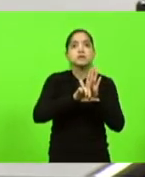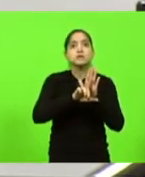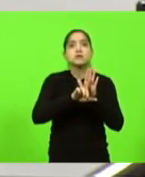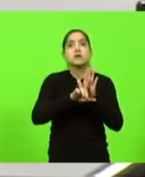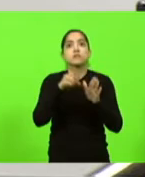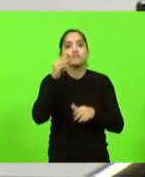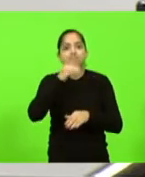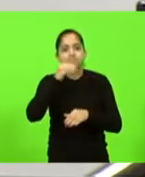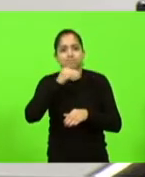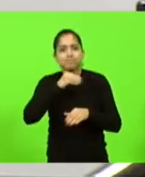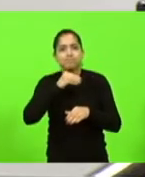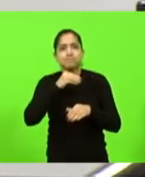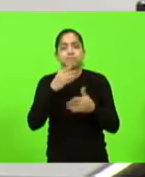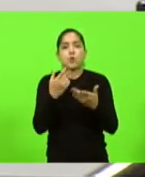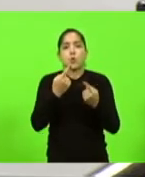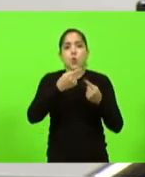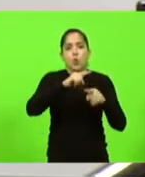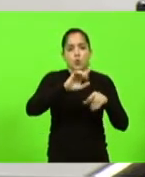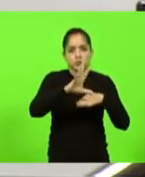corrupção.